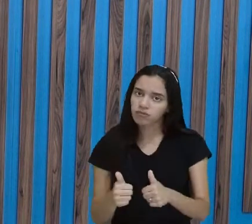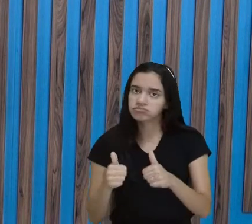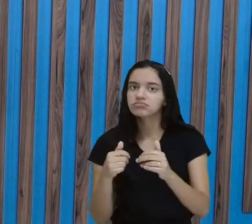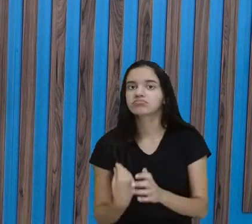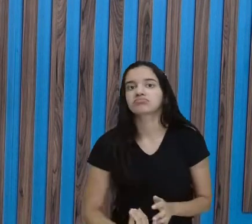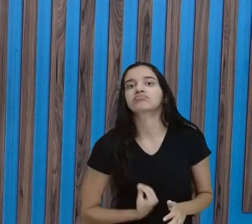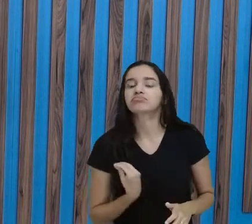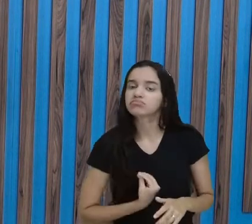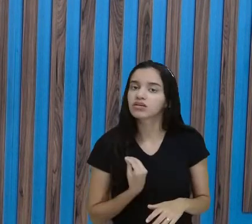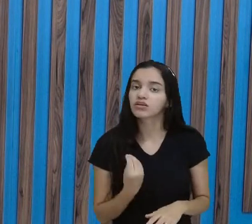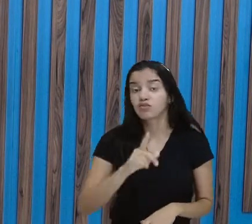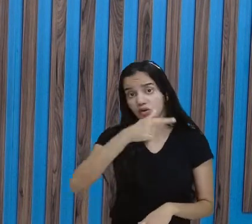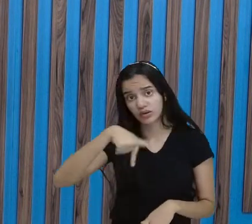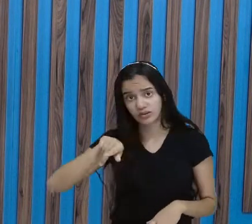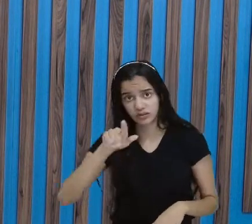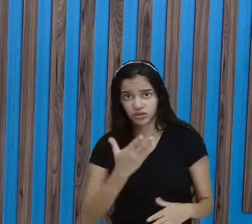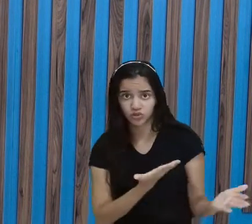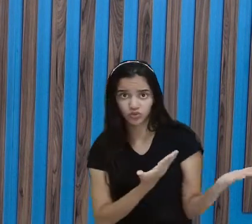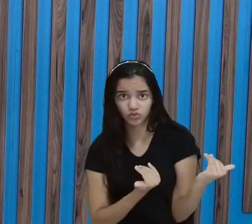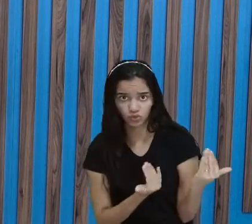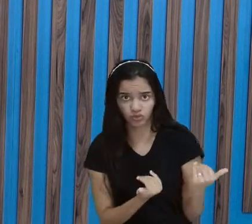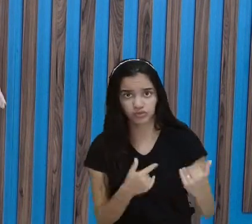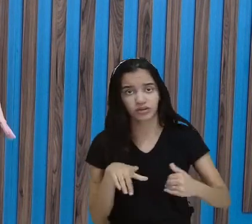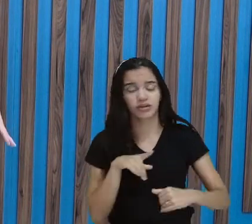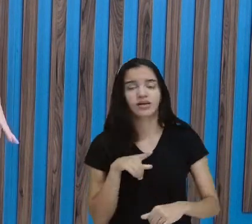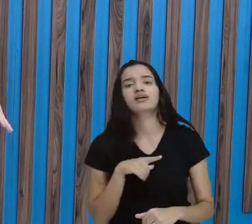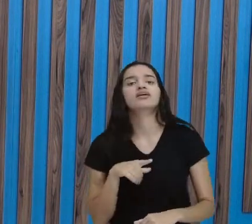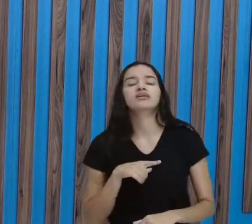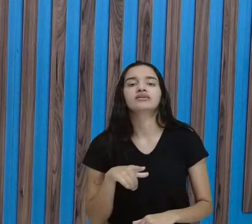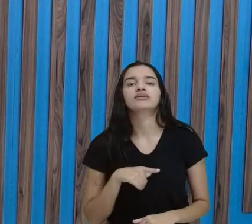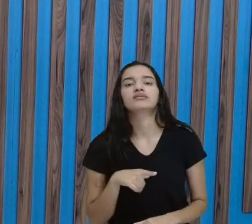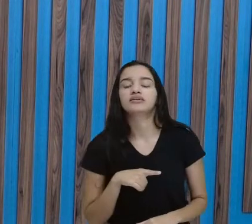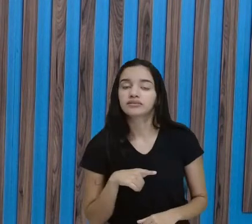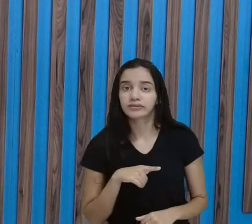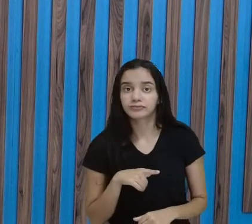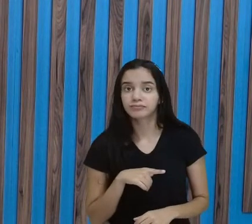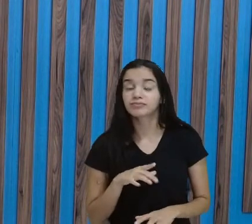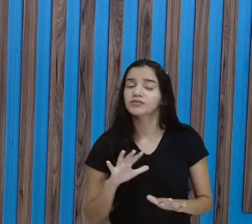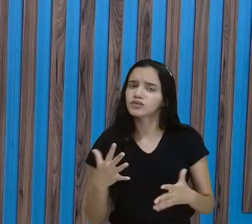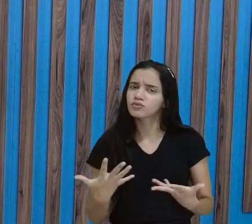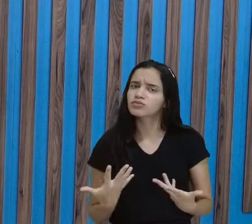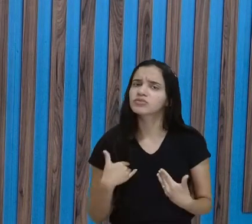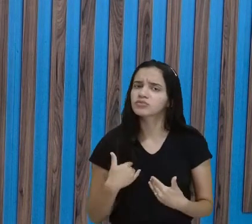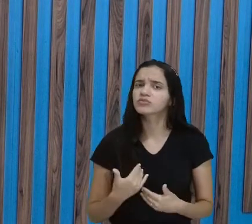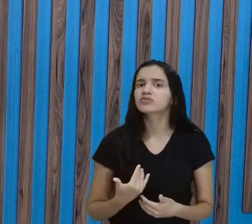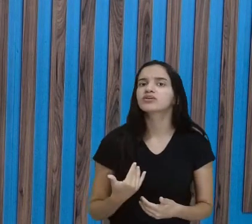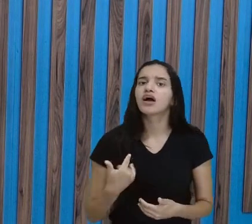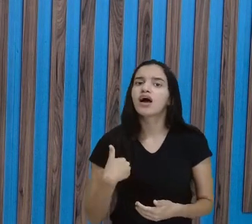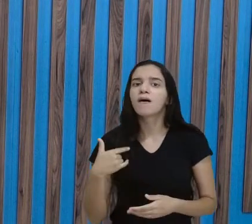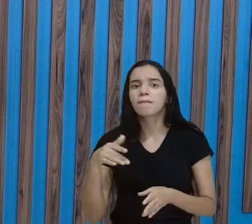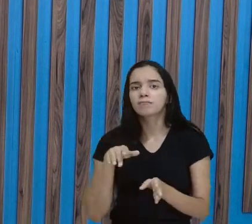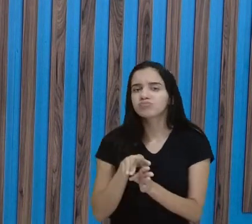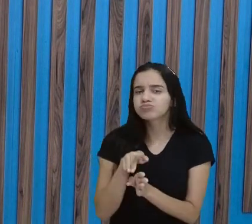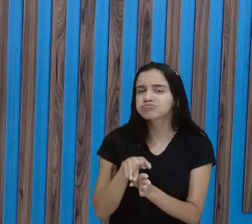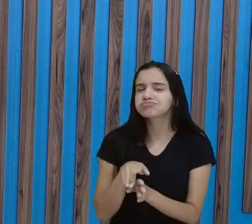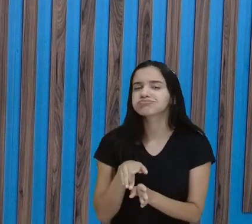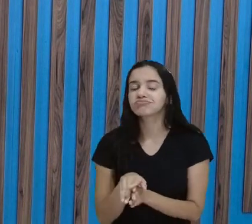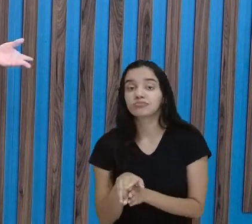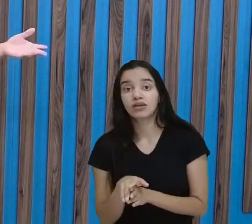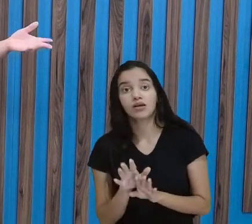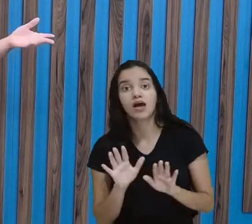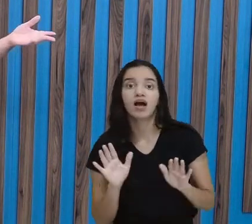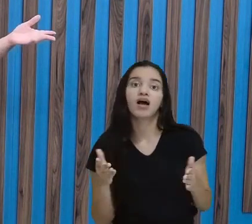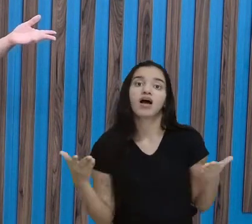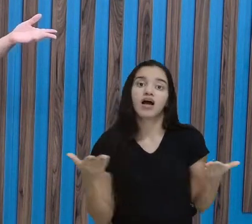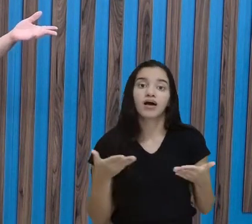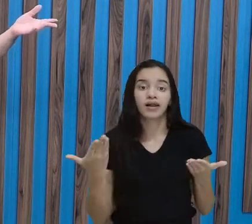bom? Vocês que são jovens ainda, têm tempo de sobra para fazer isso. Então, vamos fazer a nossa parte, vamos ser agentes da natureza. No